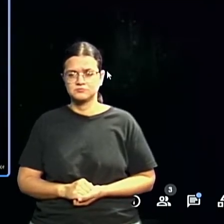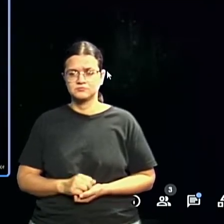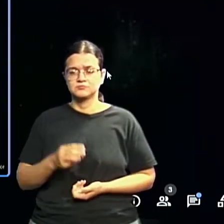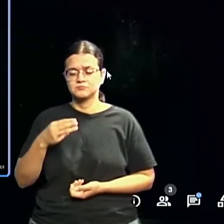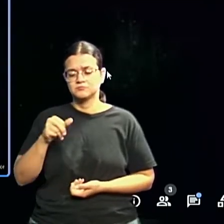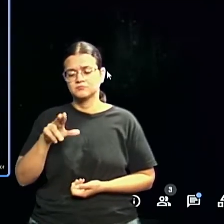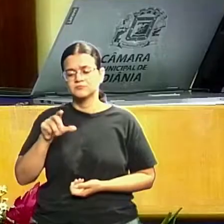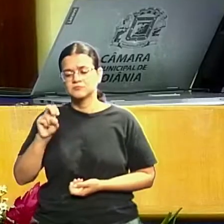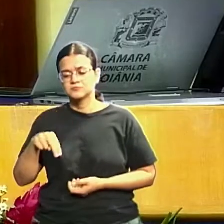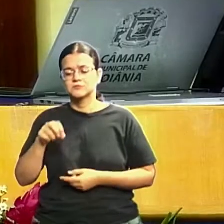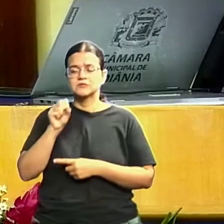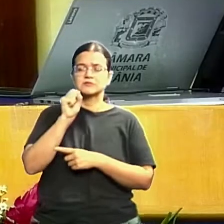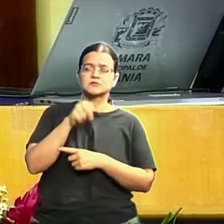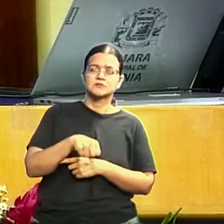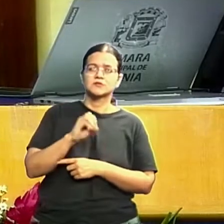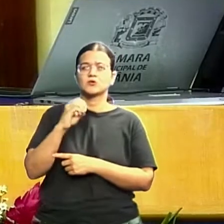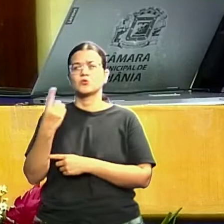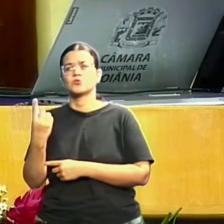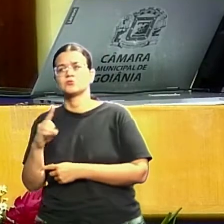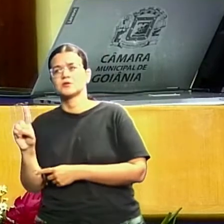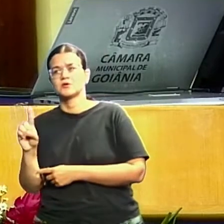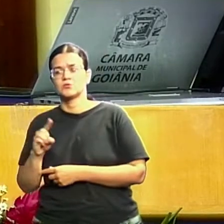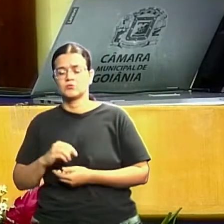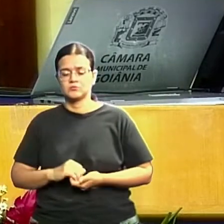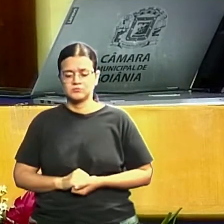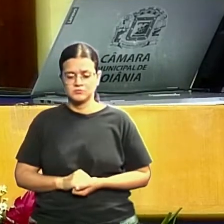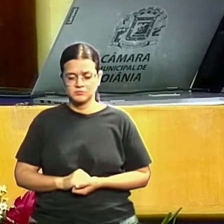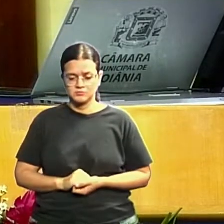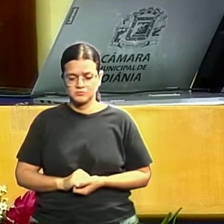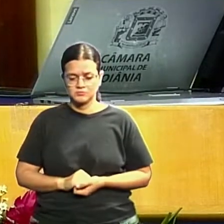Vereador Marlon, sim ou não?